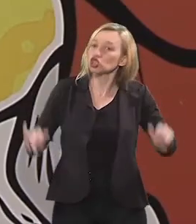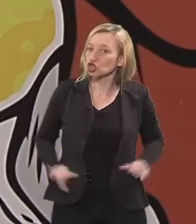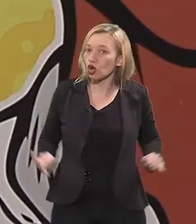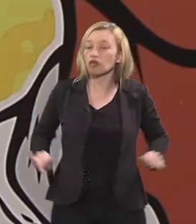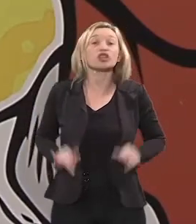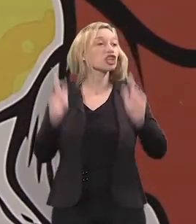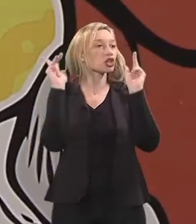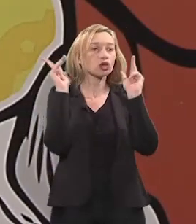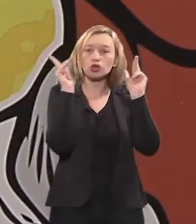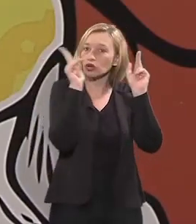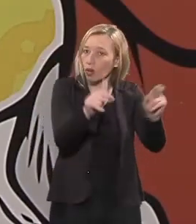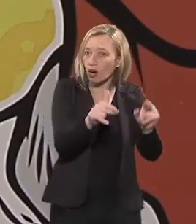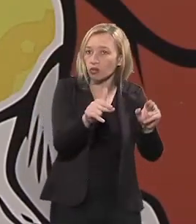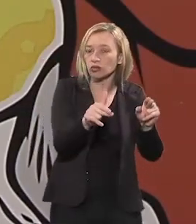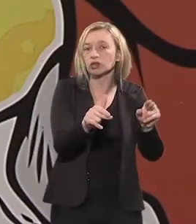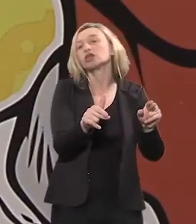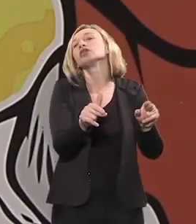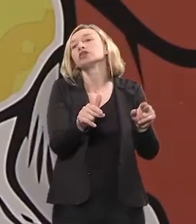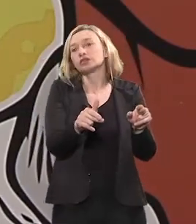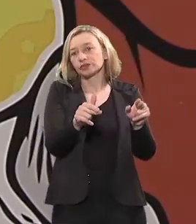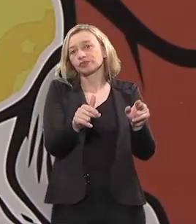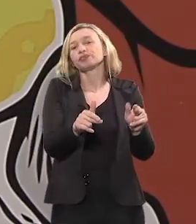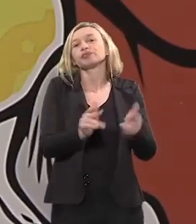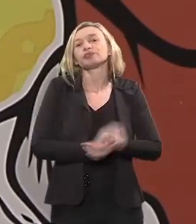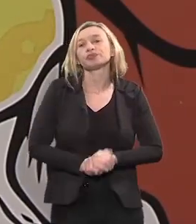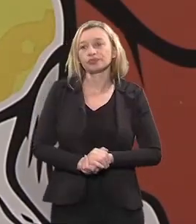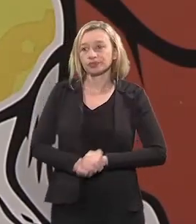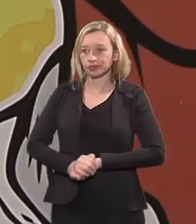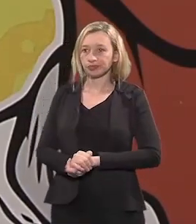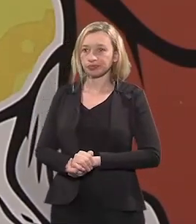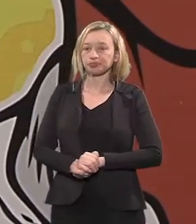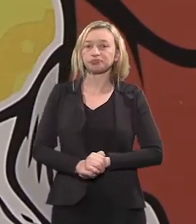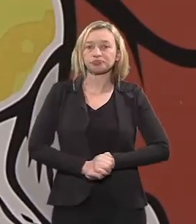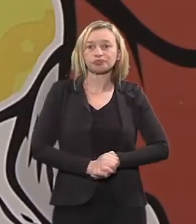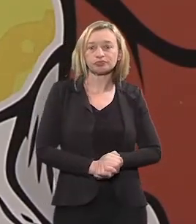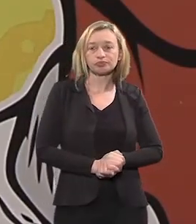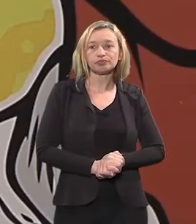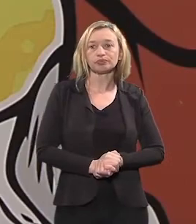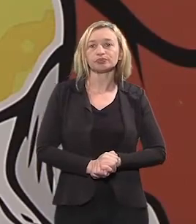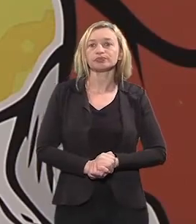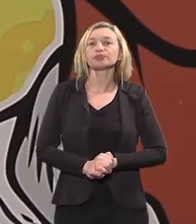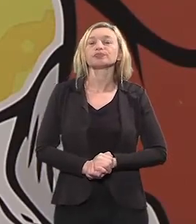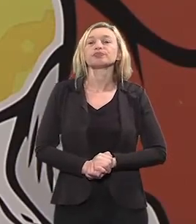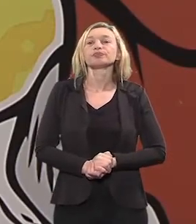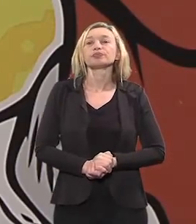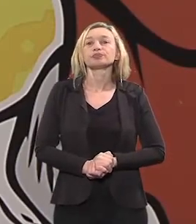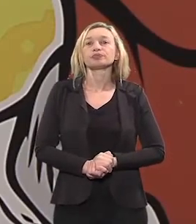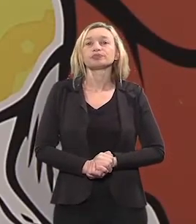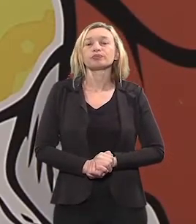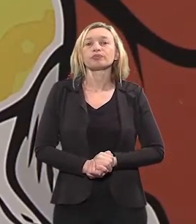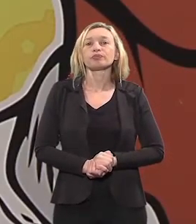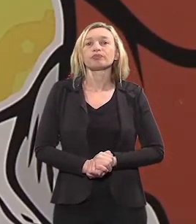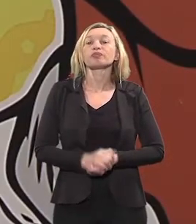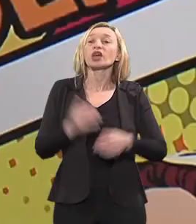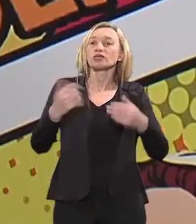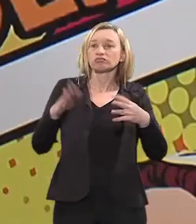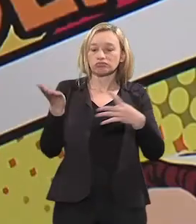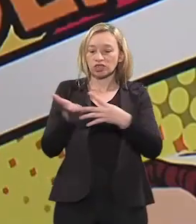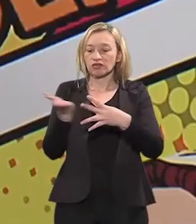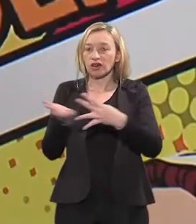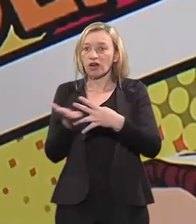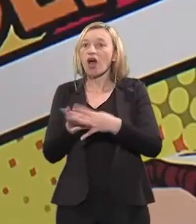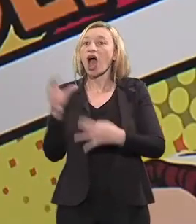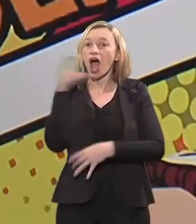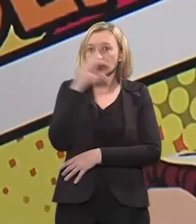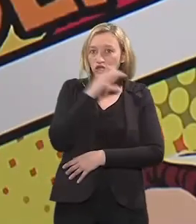família acaba pagando junto, né, acaba sofrendo junto com a restrição de liberdade dela. Tá certo. A gente tem que ir